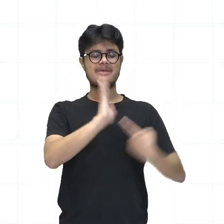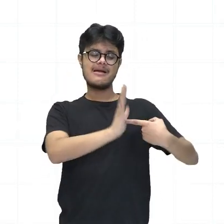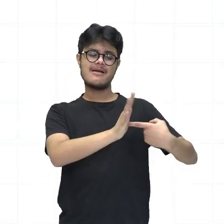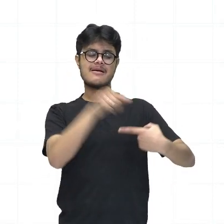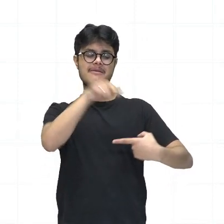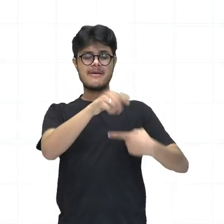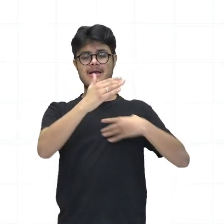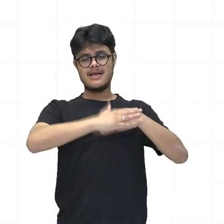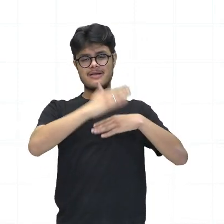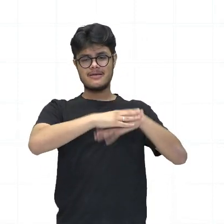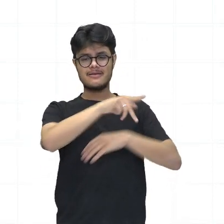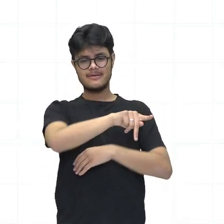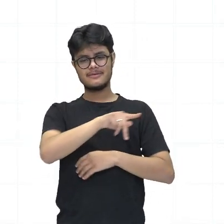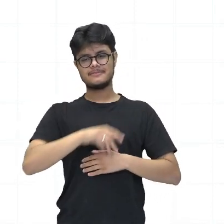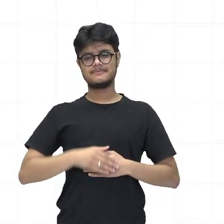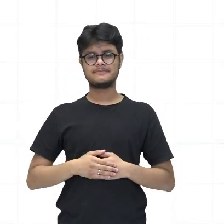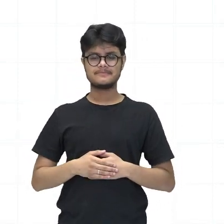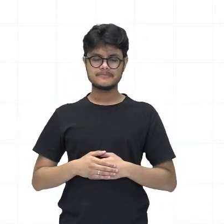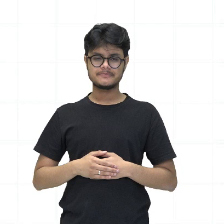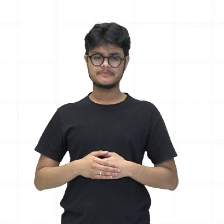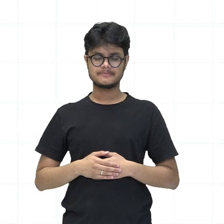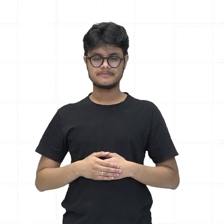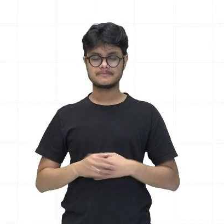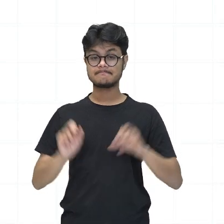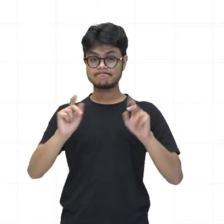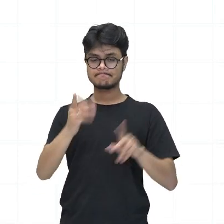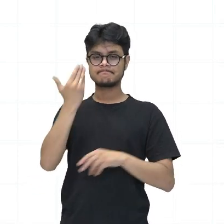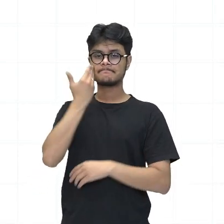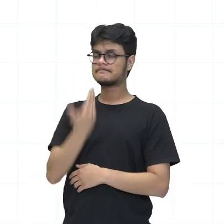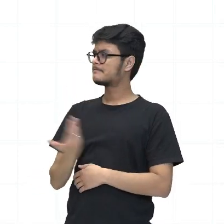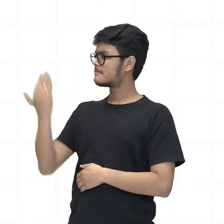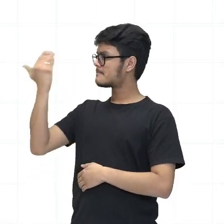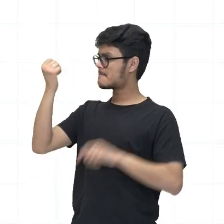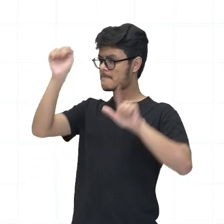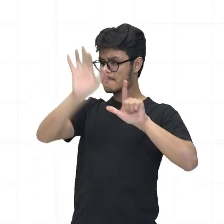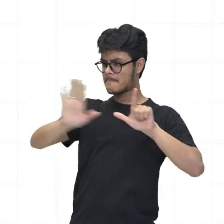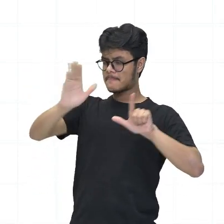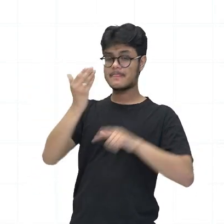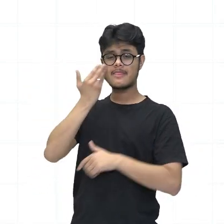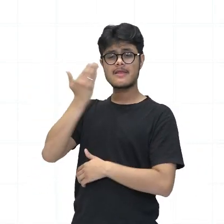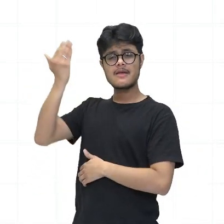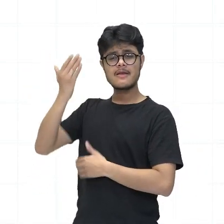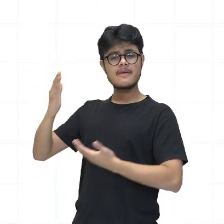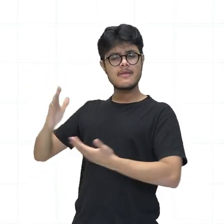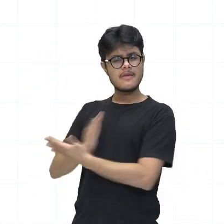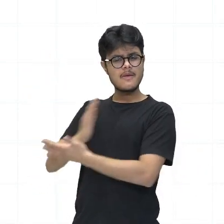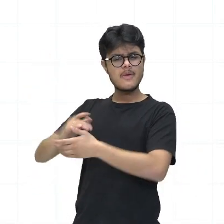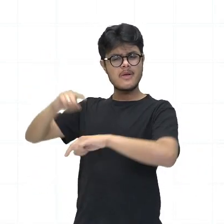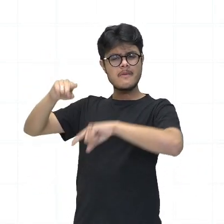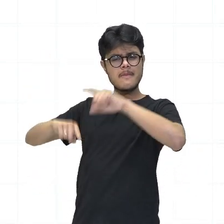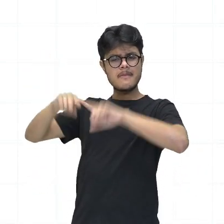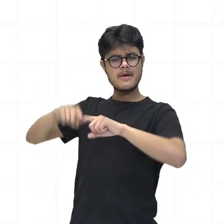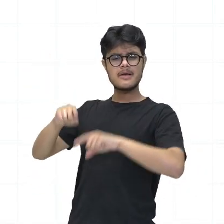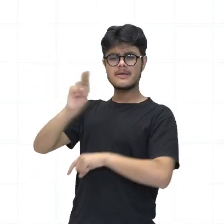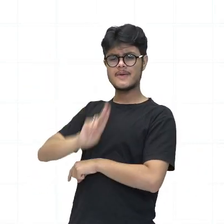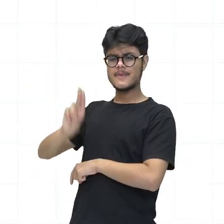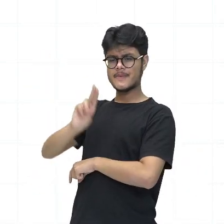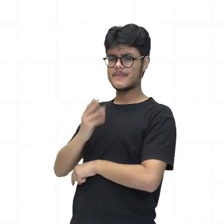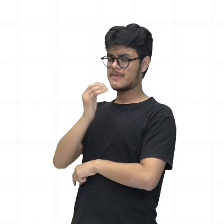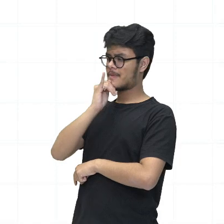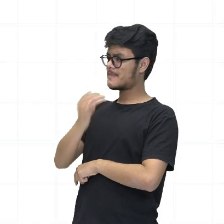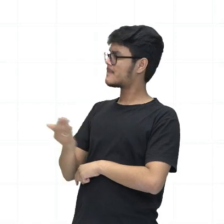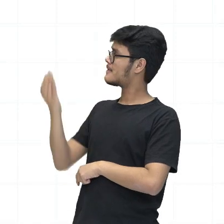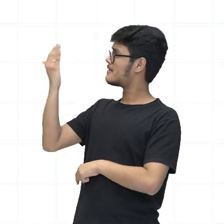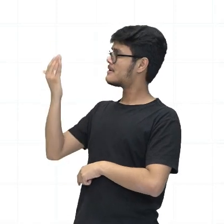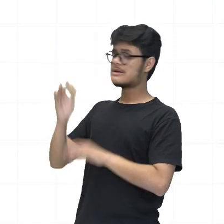executar uma tarefa. E aí, na imagem, nós temos alguns exemplos dessas máquinas, tanto